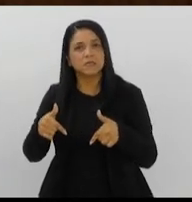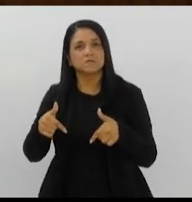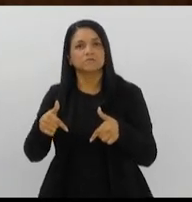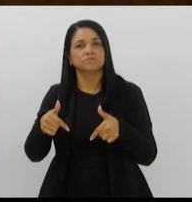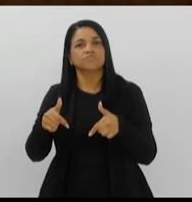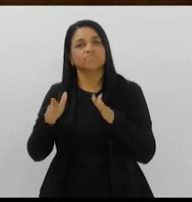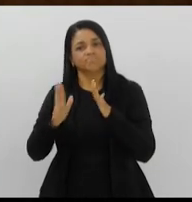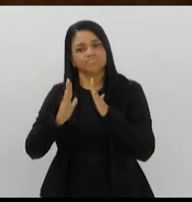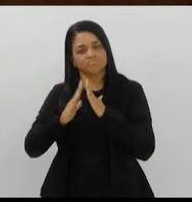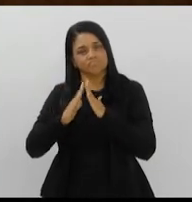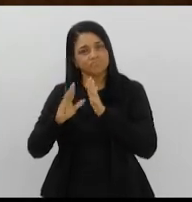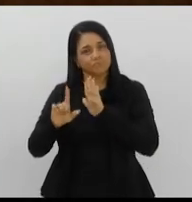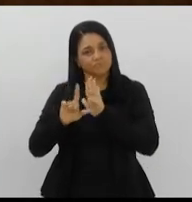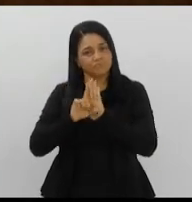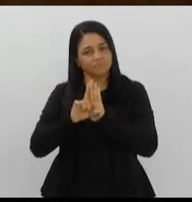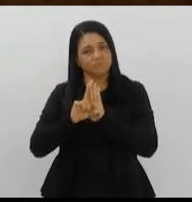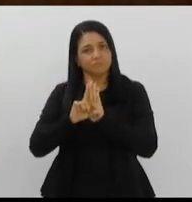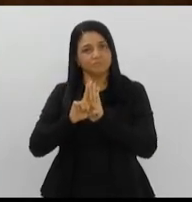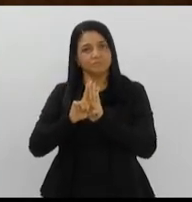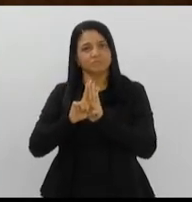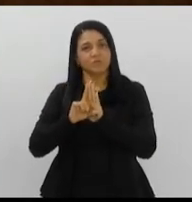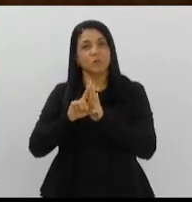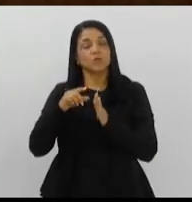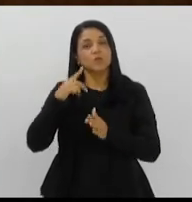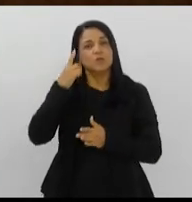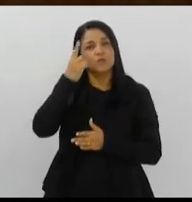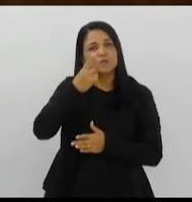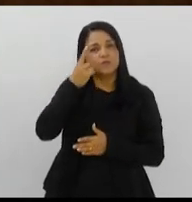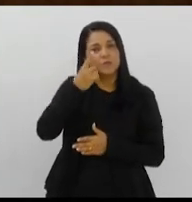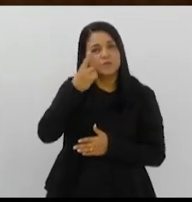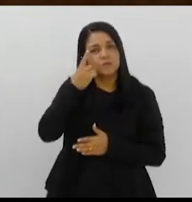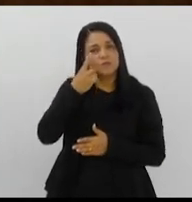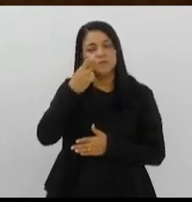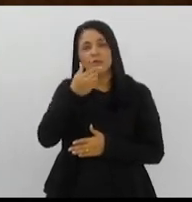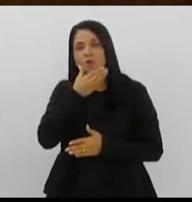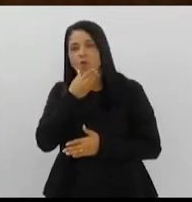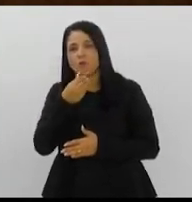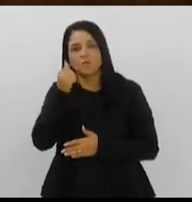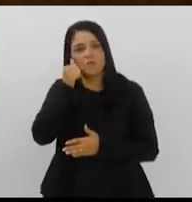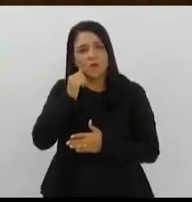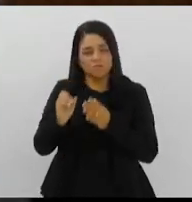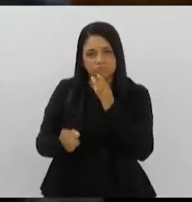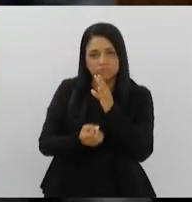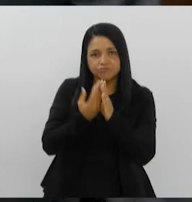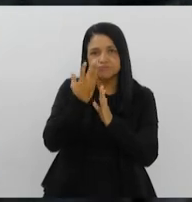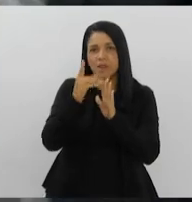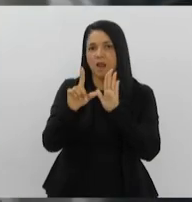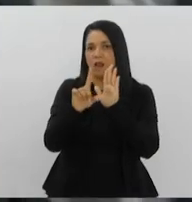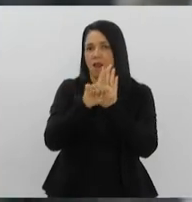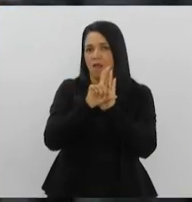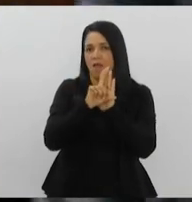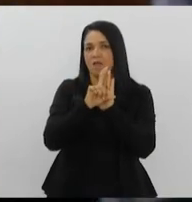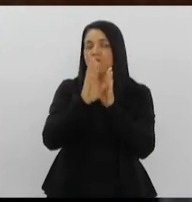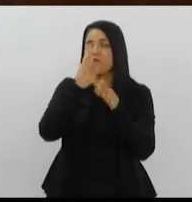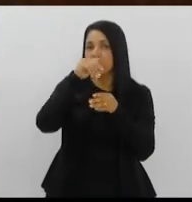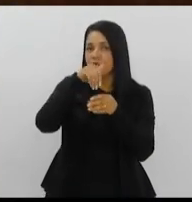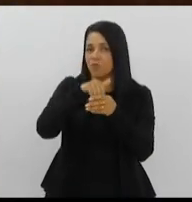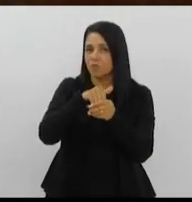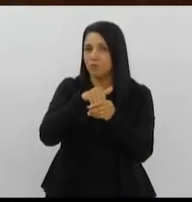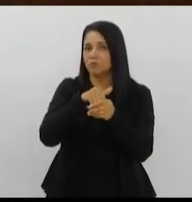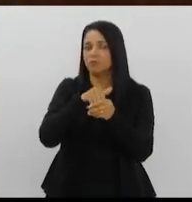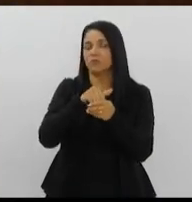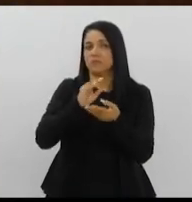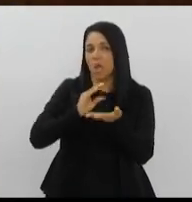Casa Legislativa. São os deputados e deputadas que criaram essa lei, que estão votando essa lei, esse